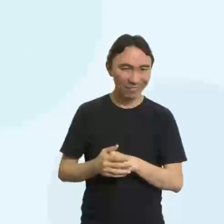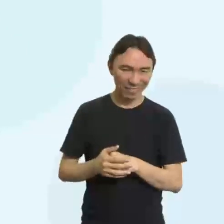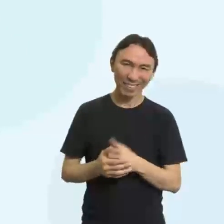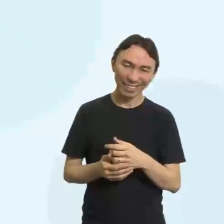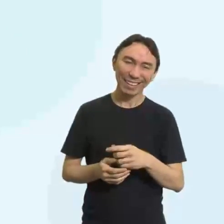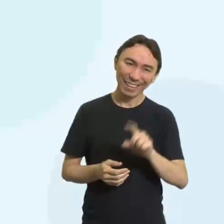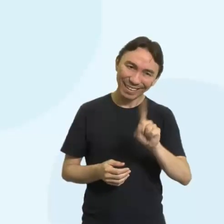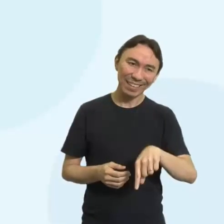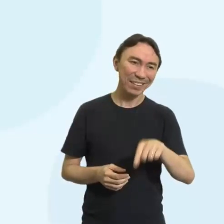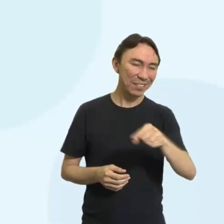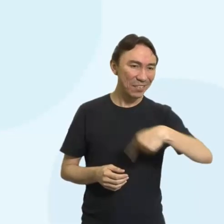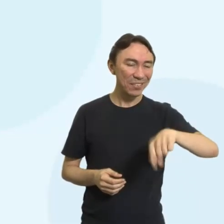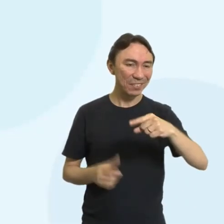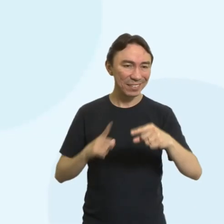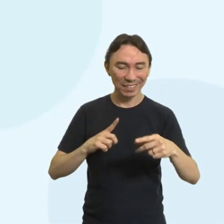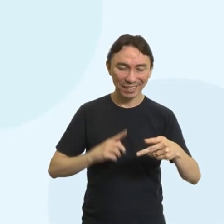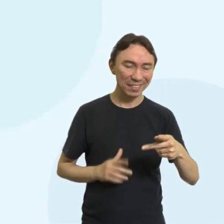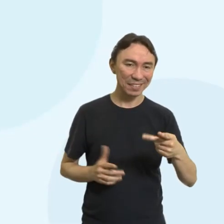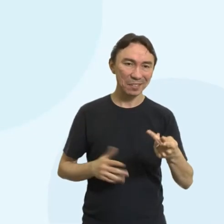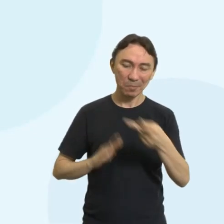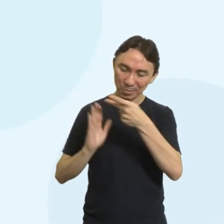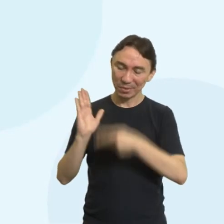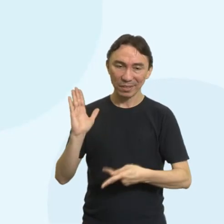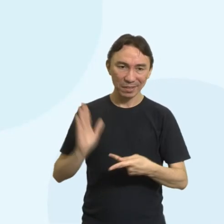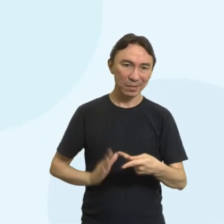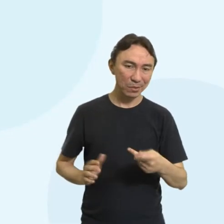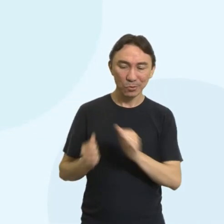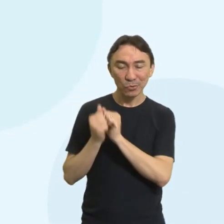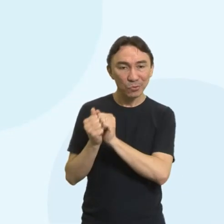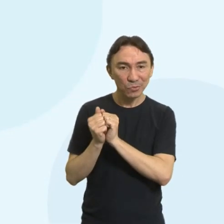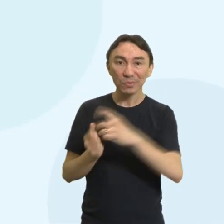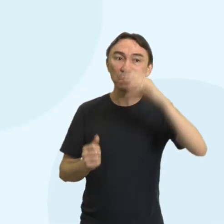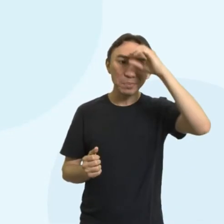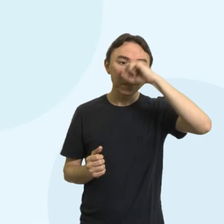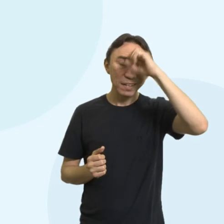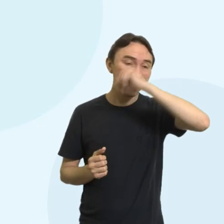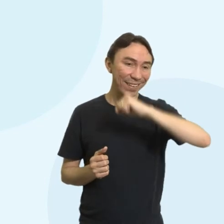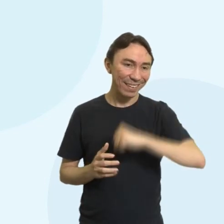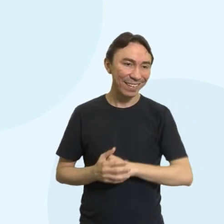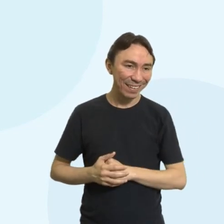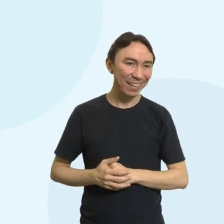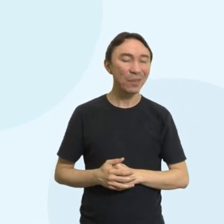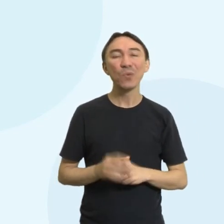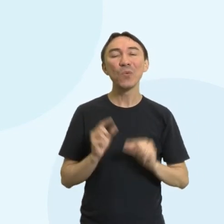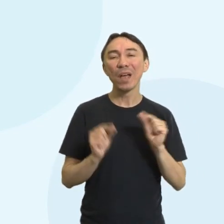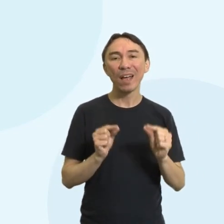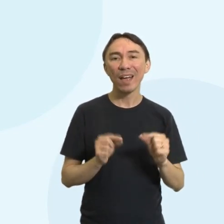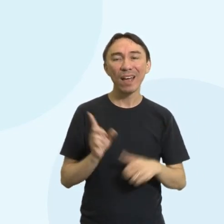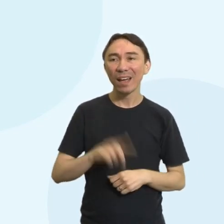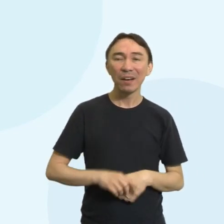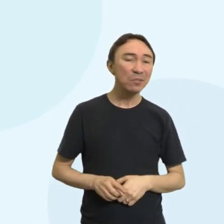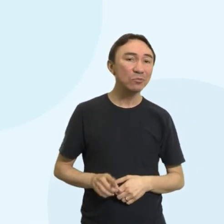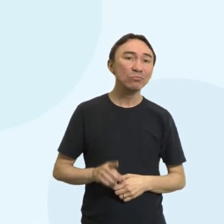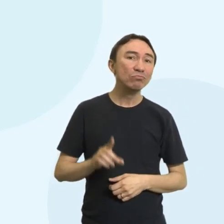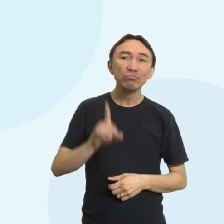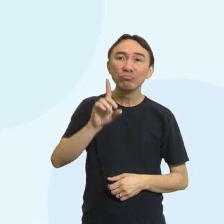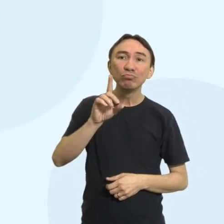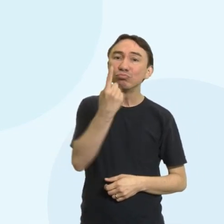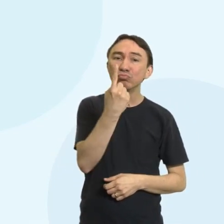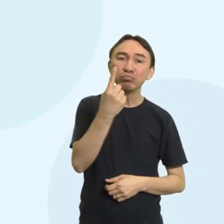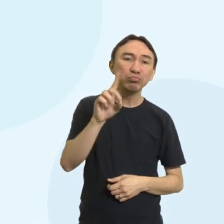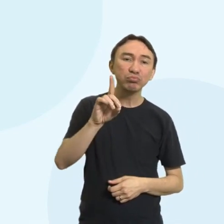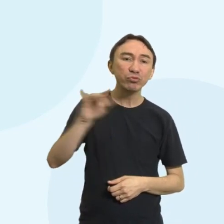esse projeto Aprender Juntos e Além da Escola, que é o Dia Diferente, no qual aí a